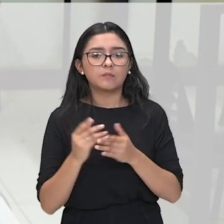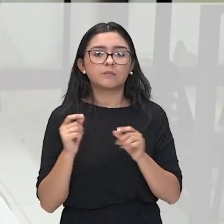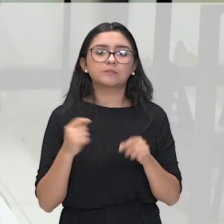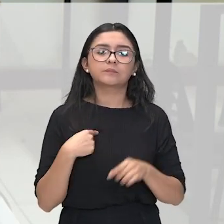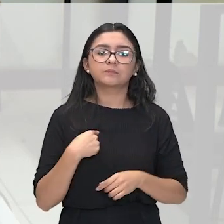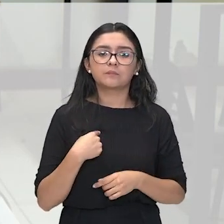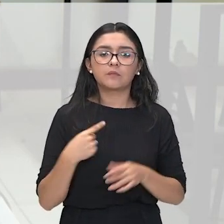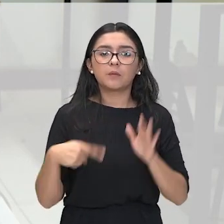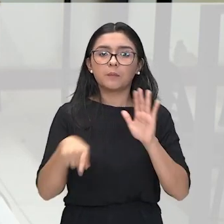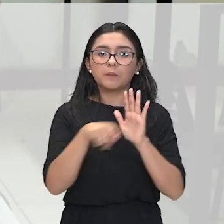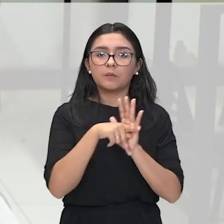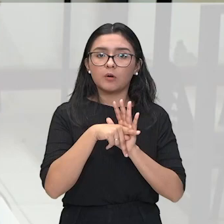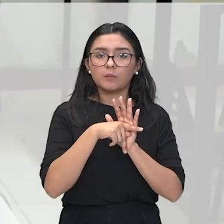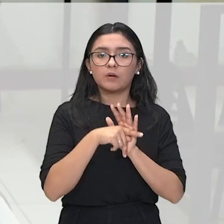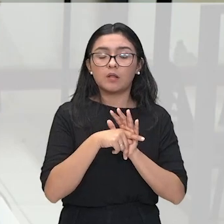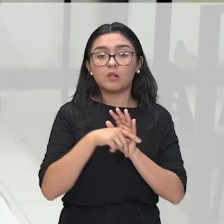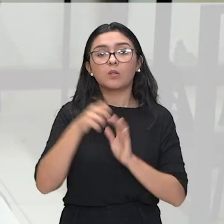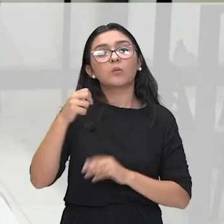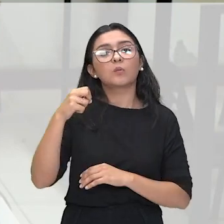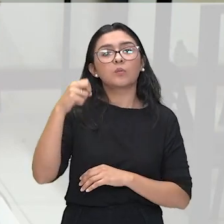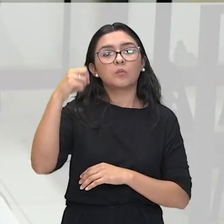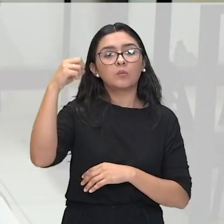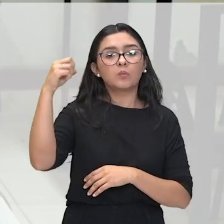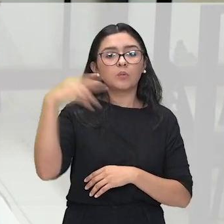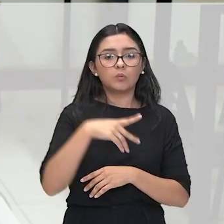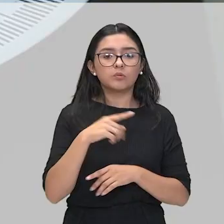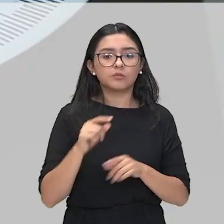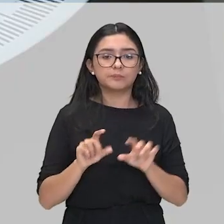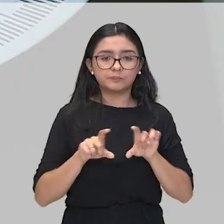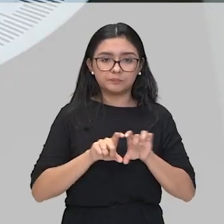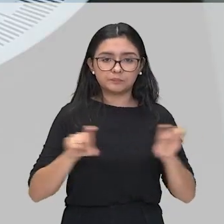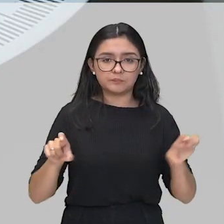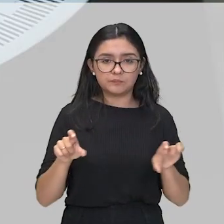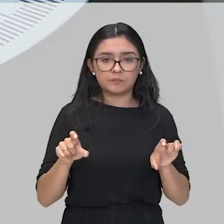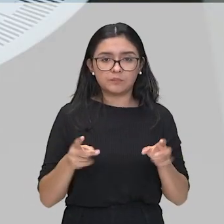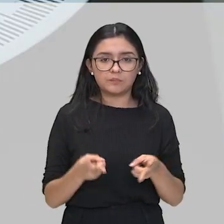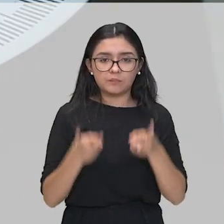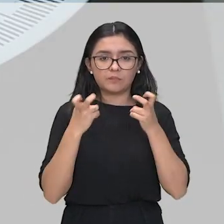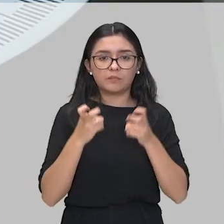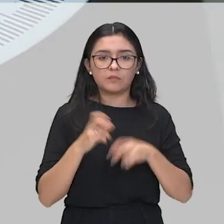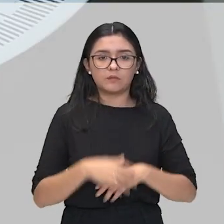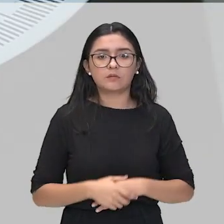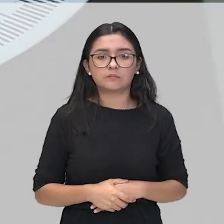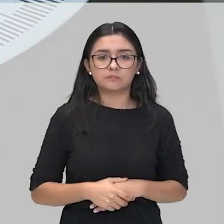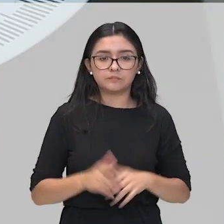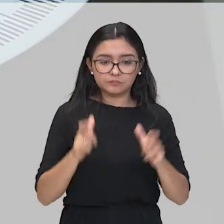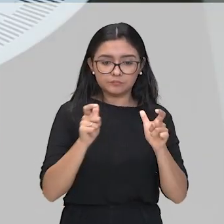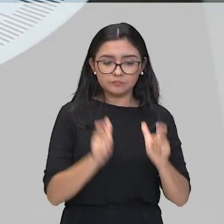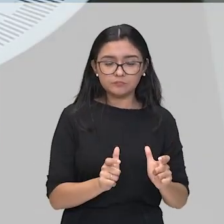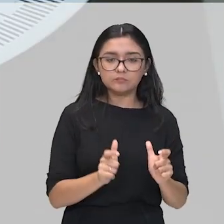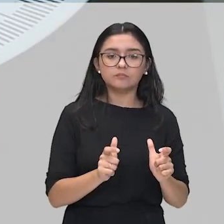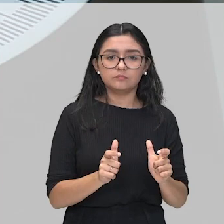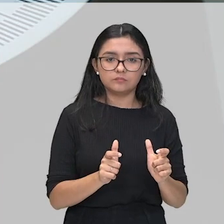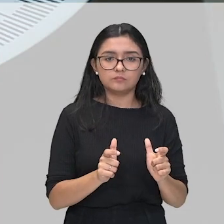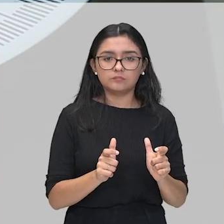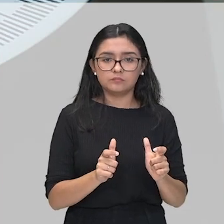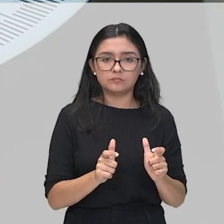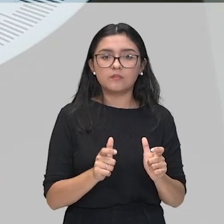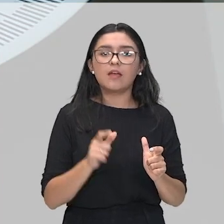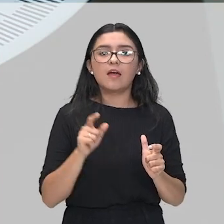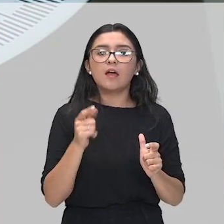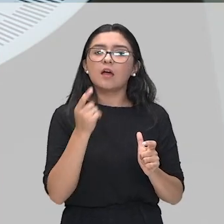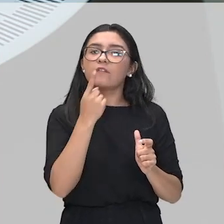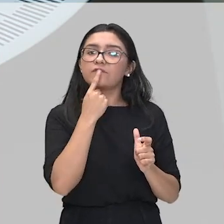laser, ele vai incidir sobre uma pequena placa de acrílico. Esse feixe ele é